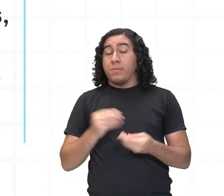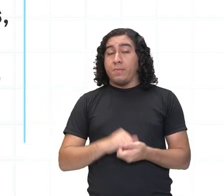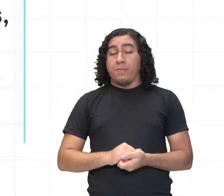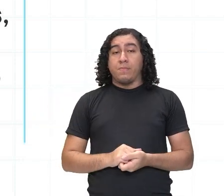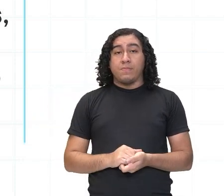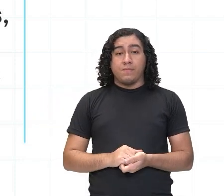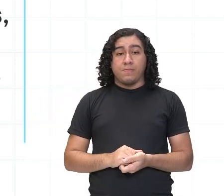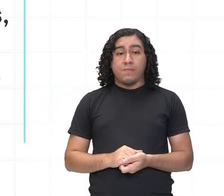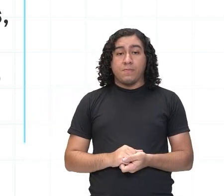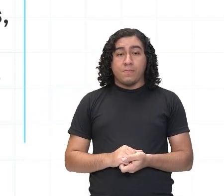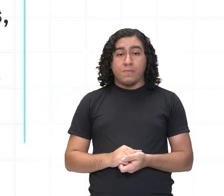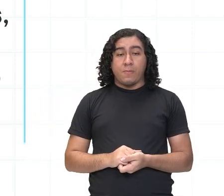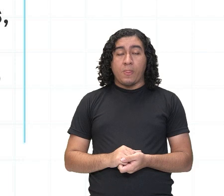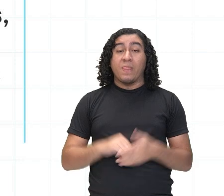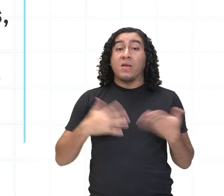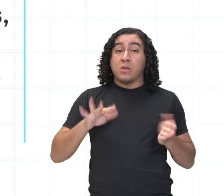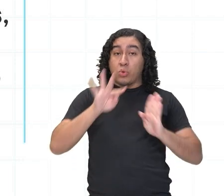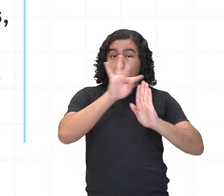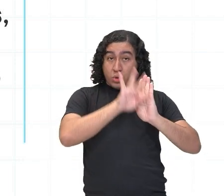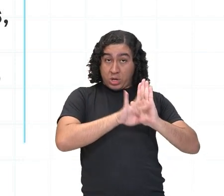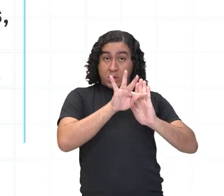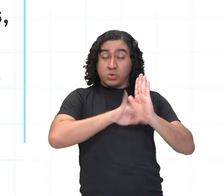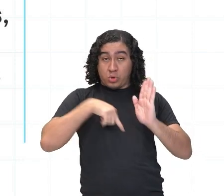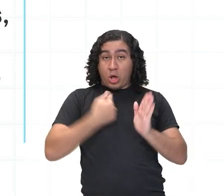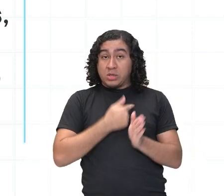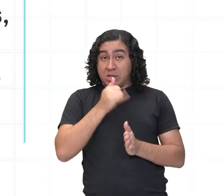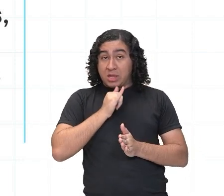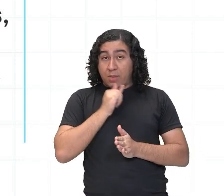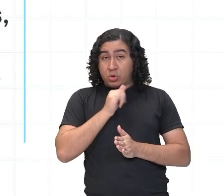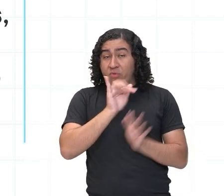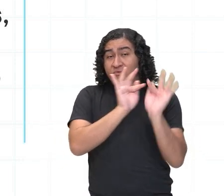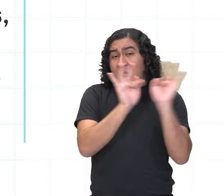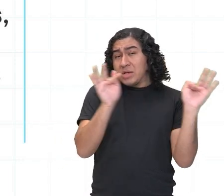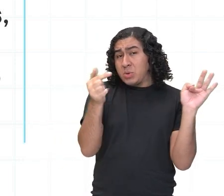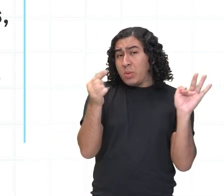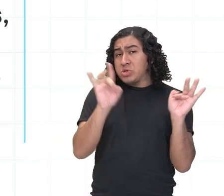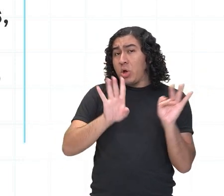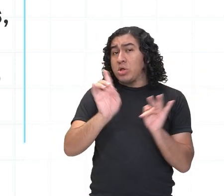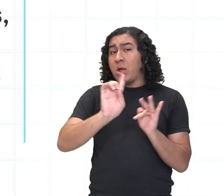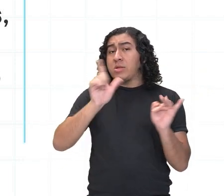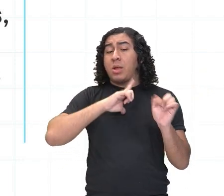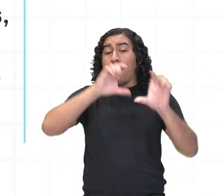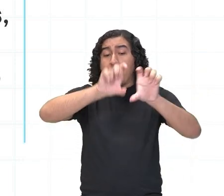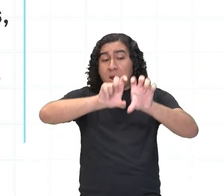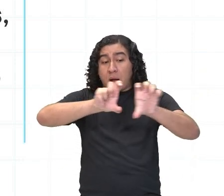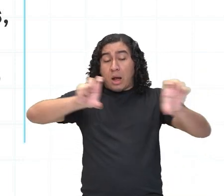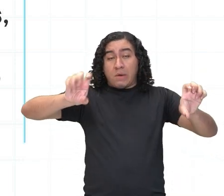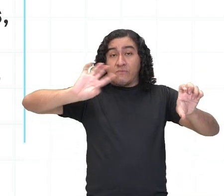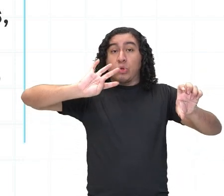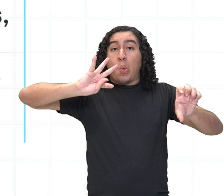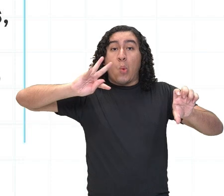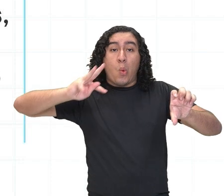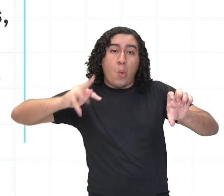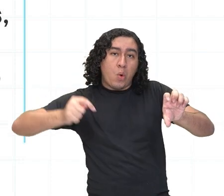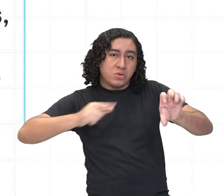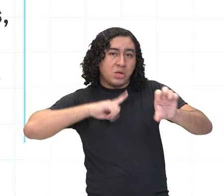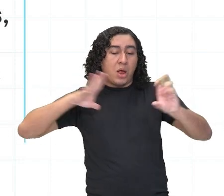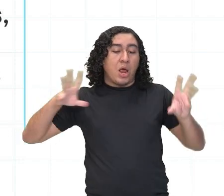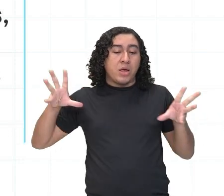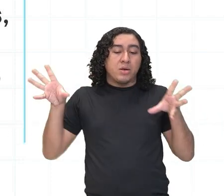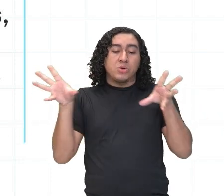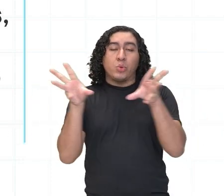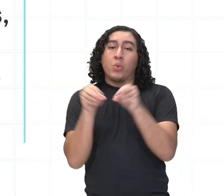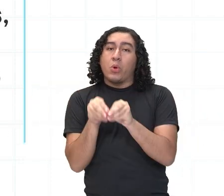texto A Infância Não Pode Esperar, ele não apresenta só uma frase, não. Ele apresenta um parágrafo que vai fazer a